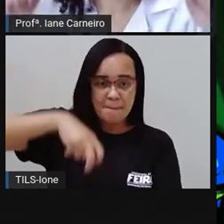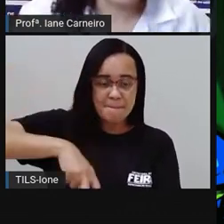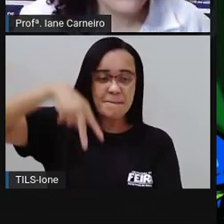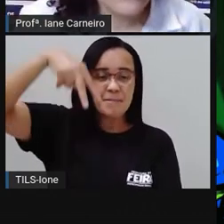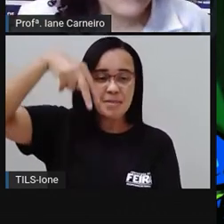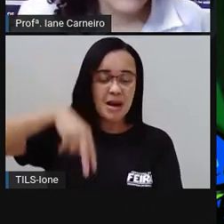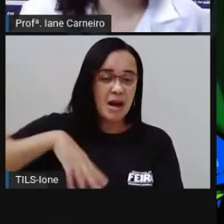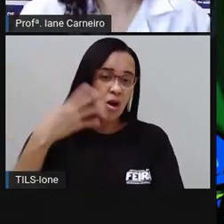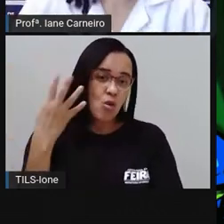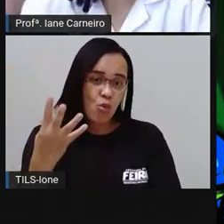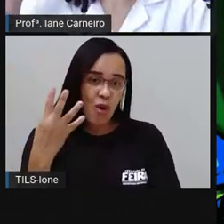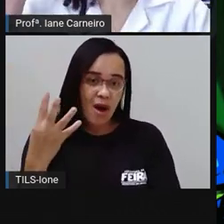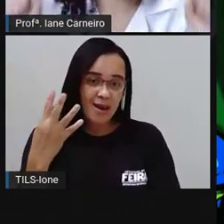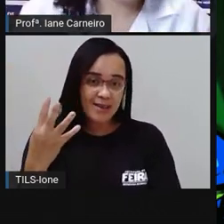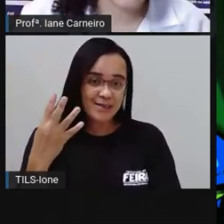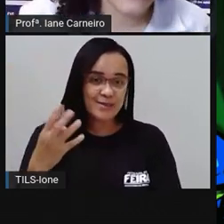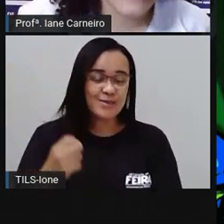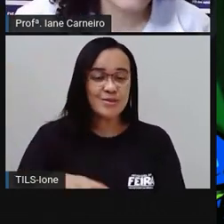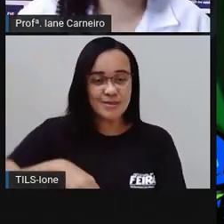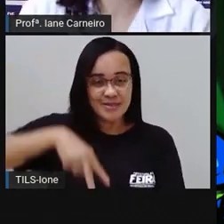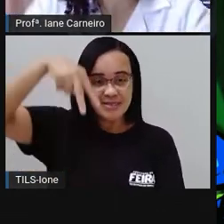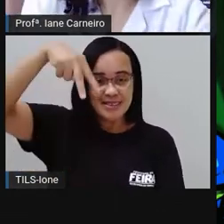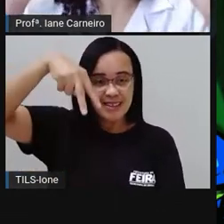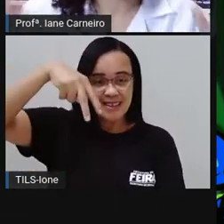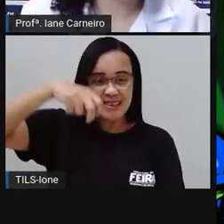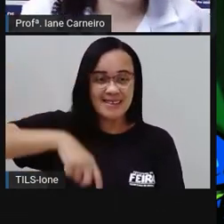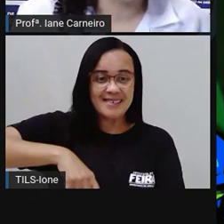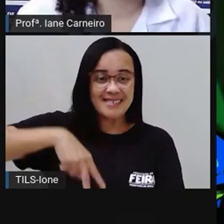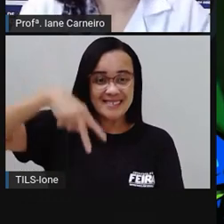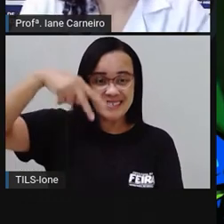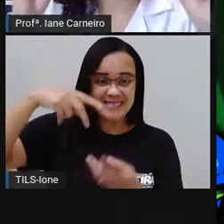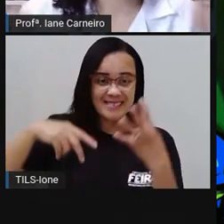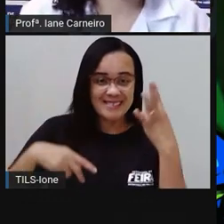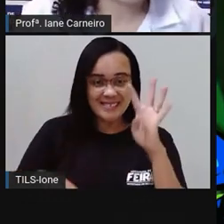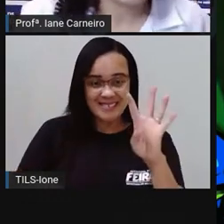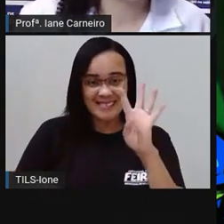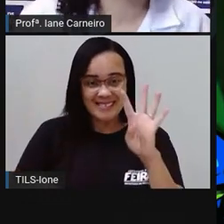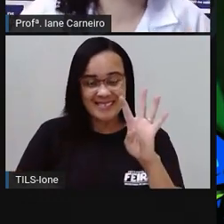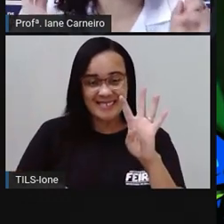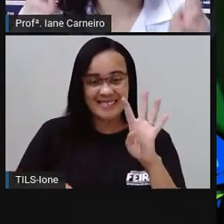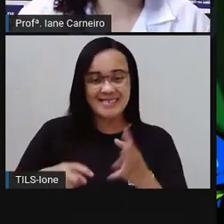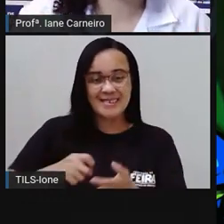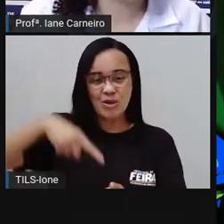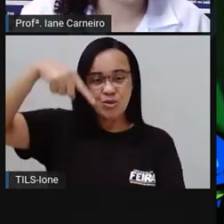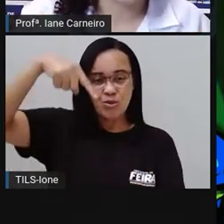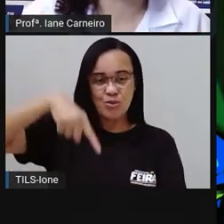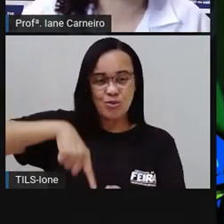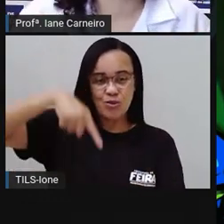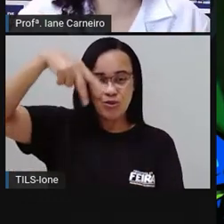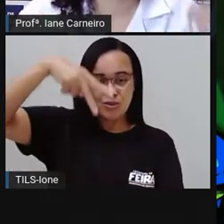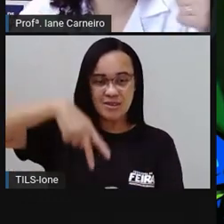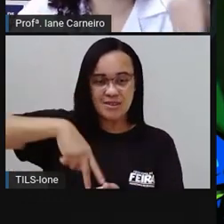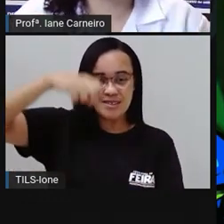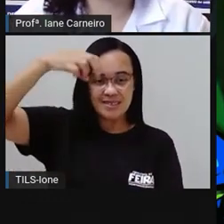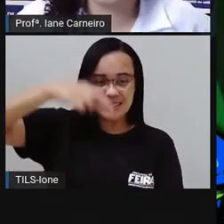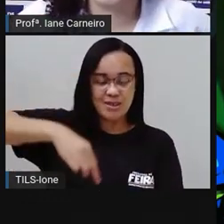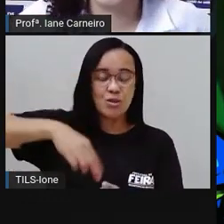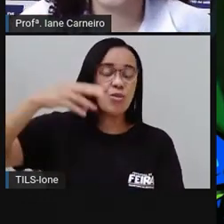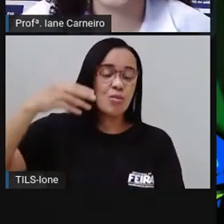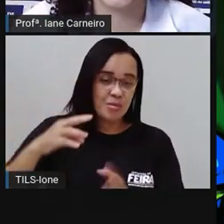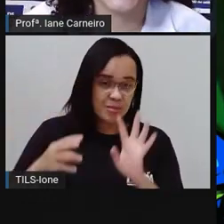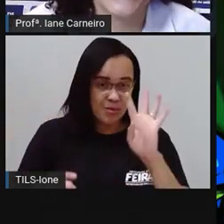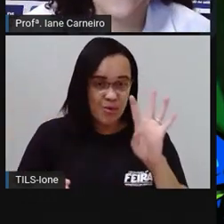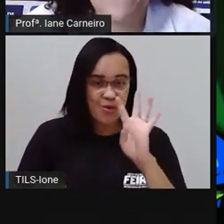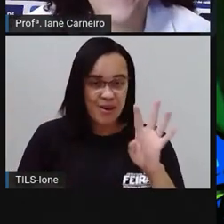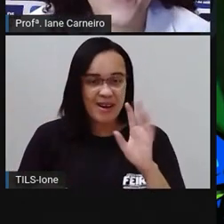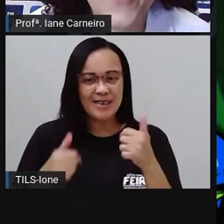um, dois, três, quatro. Quatro saltos. Muito